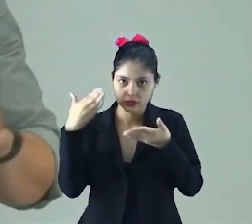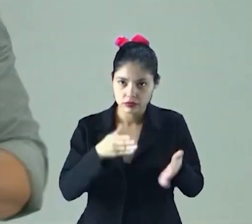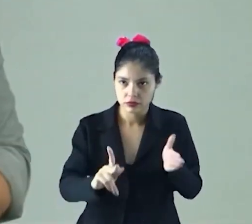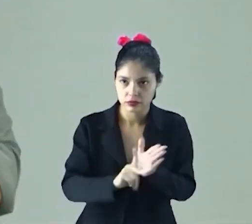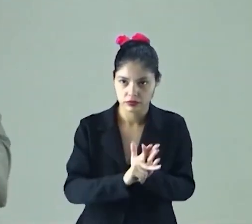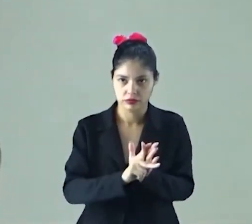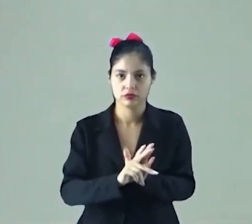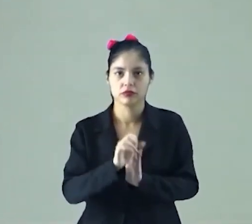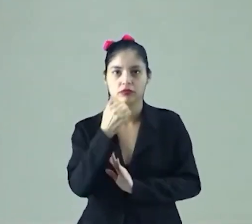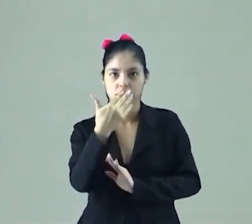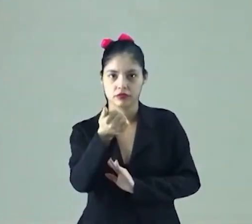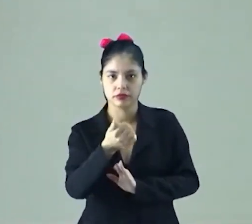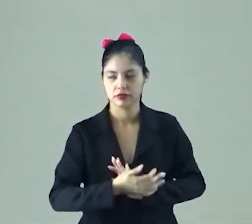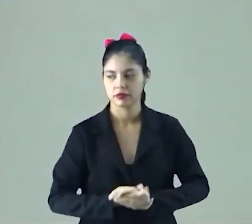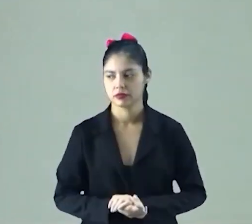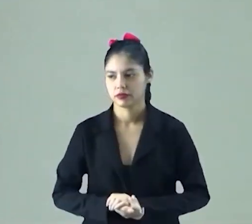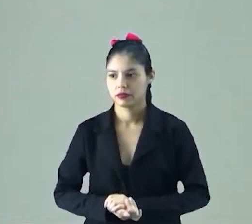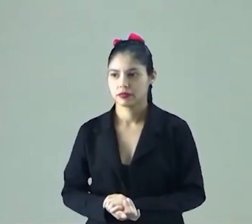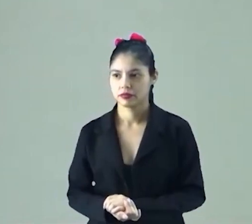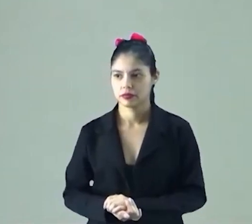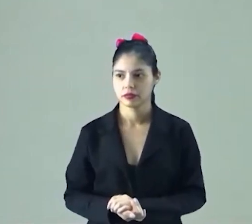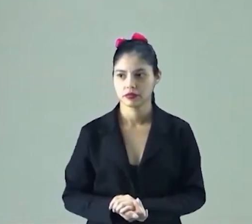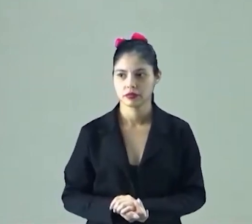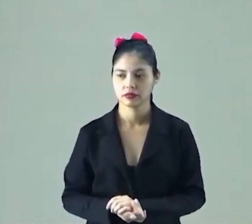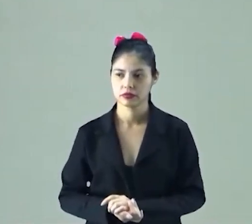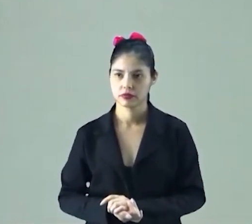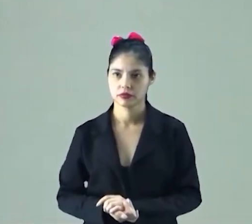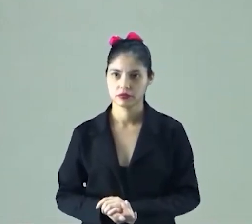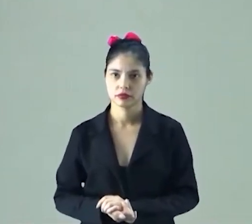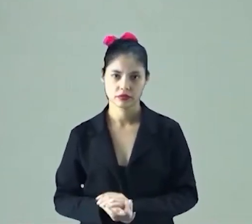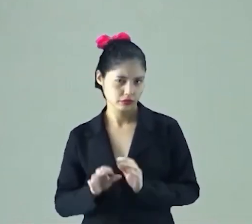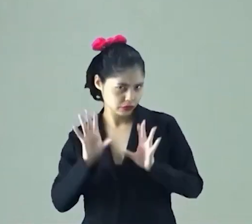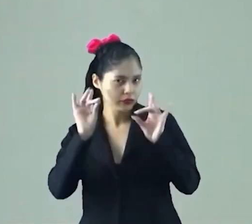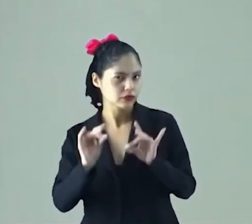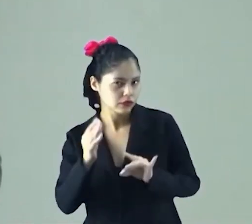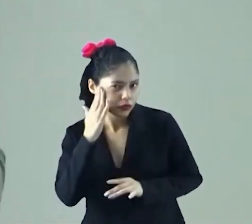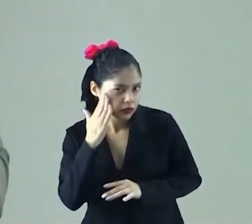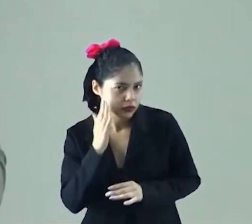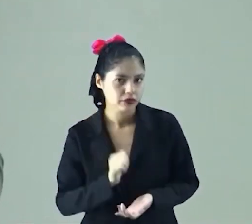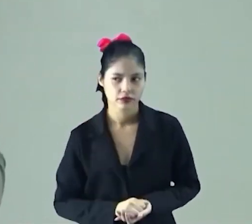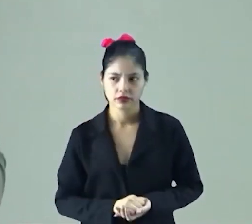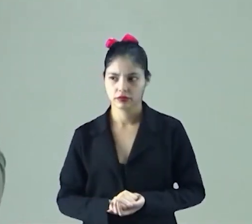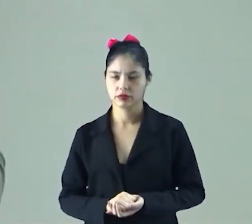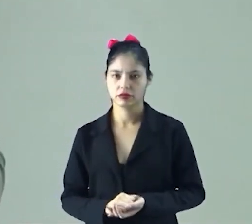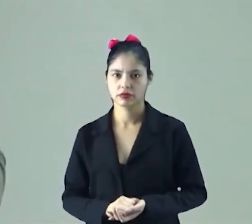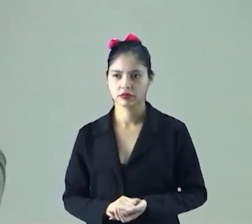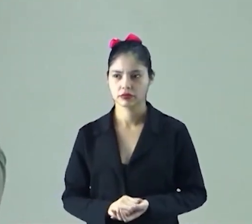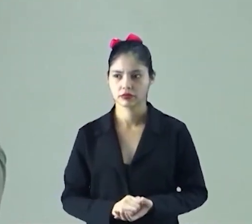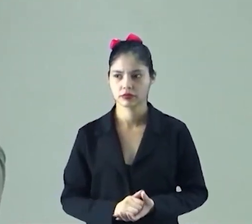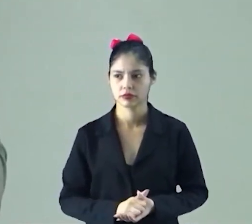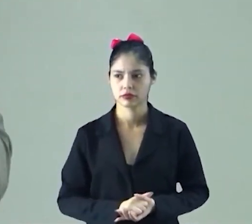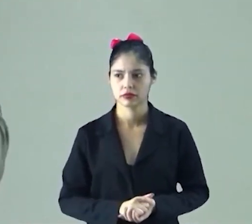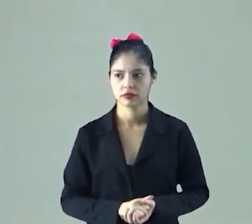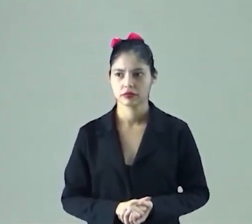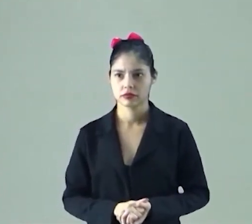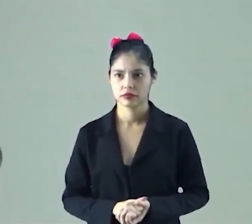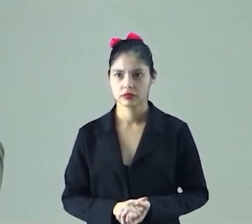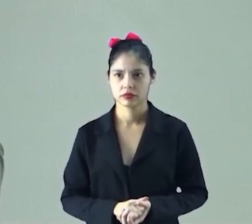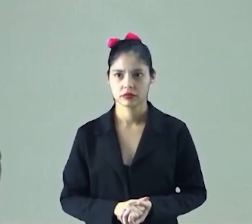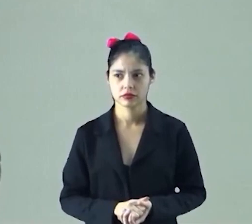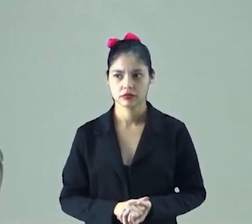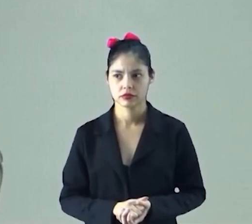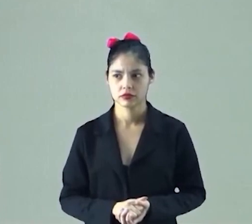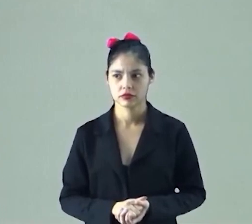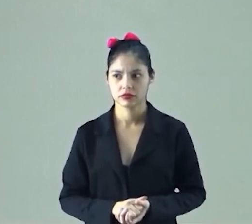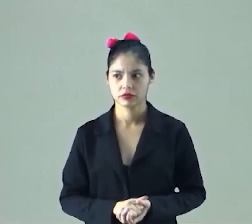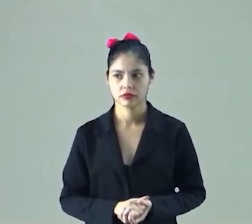específico. Beleza? Então, tranquilo quanto a isso aí. Pegou essa analogiazinha, é show de bola. A gente